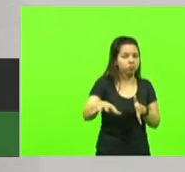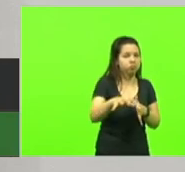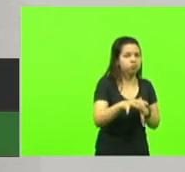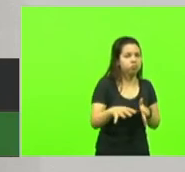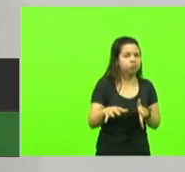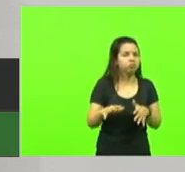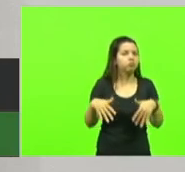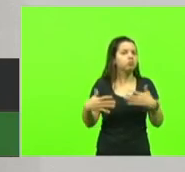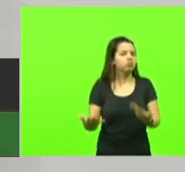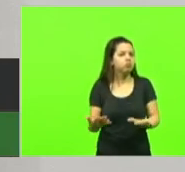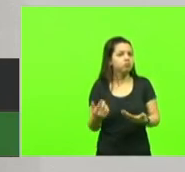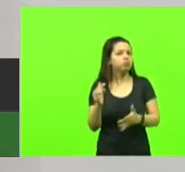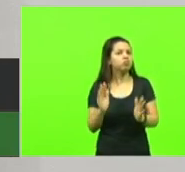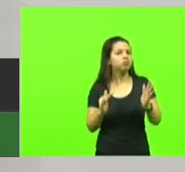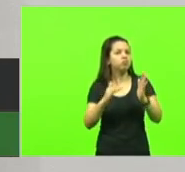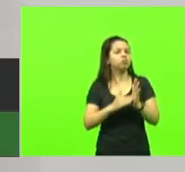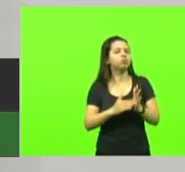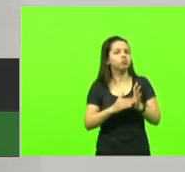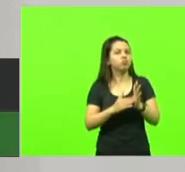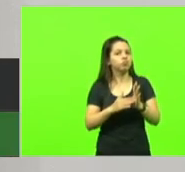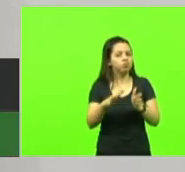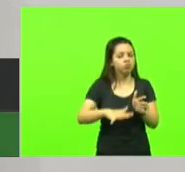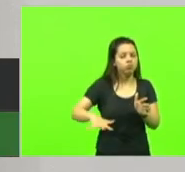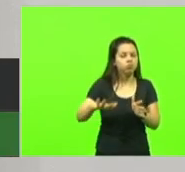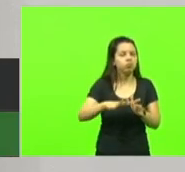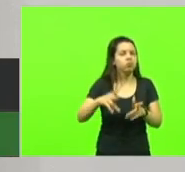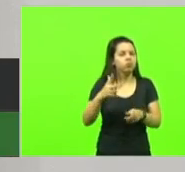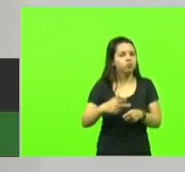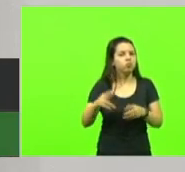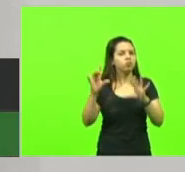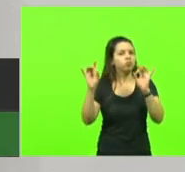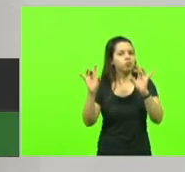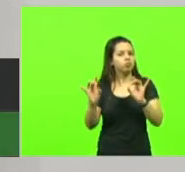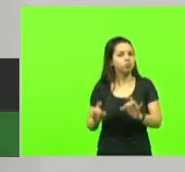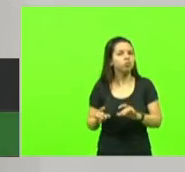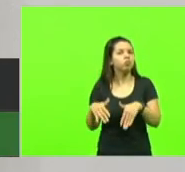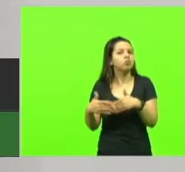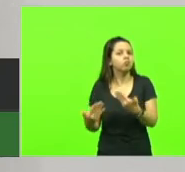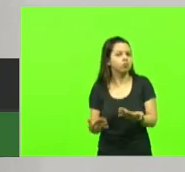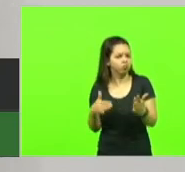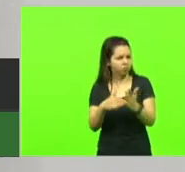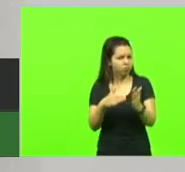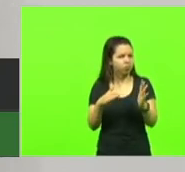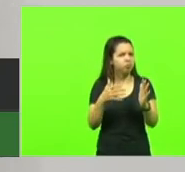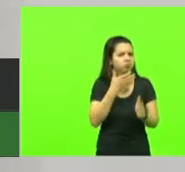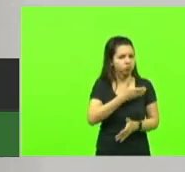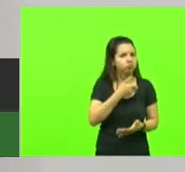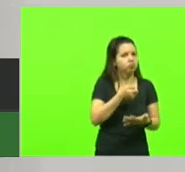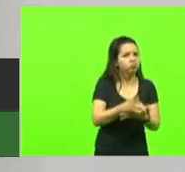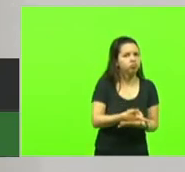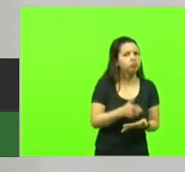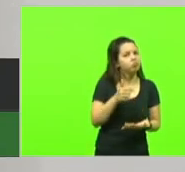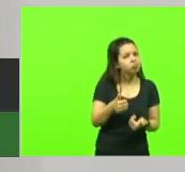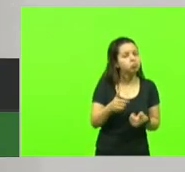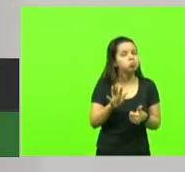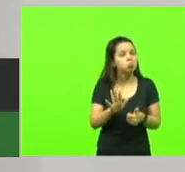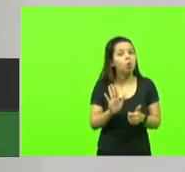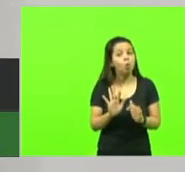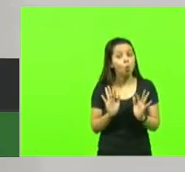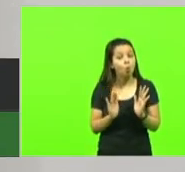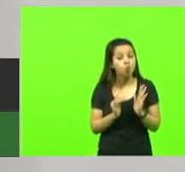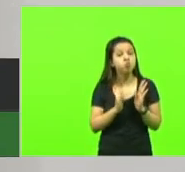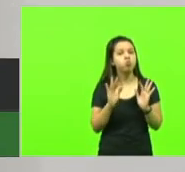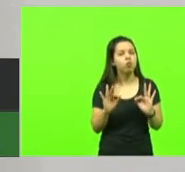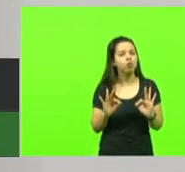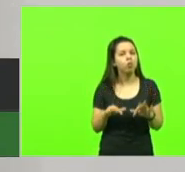última região que será prestigiada? Ah, tem até dezembro para pagar? Tudo bem, mas qual será a última região? Será que